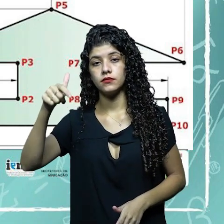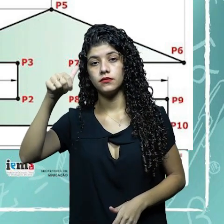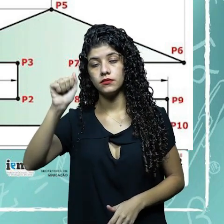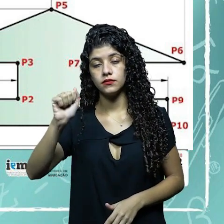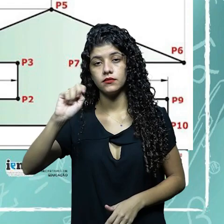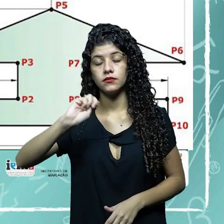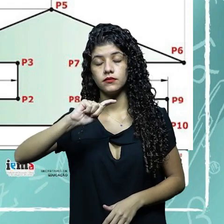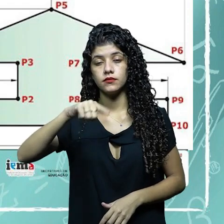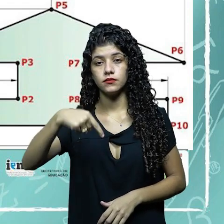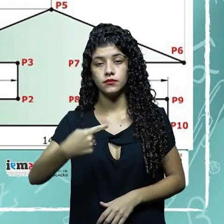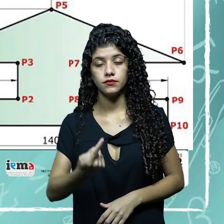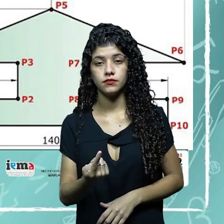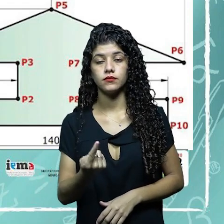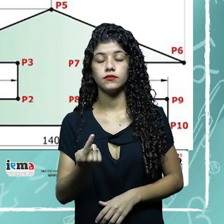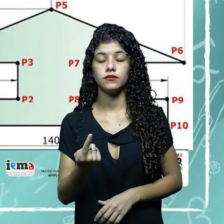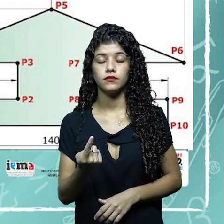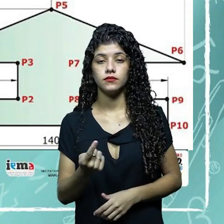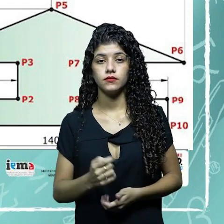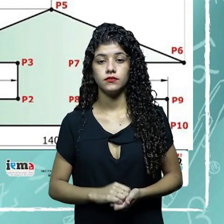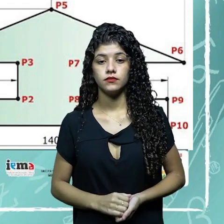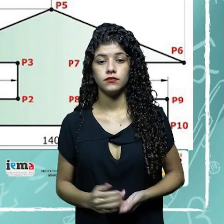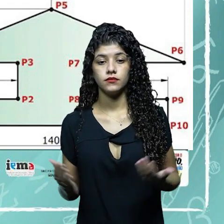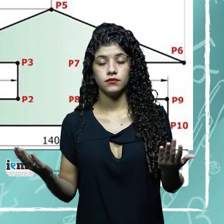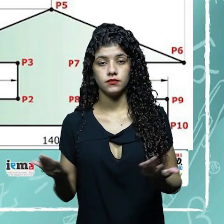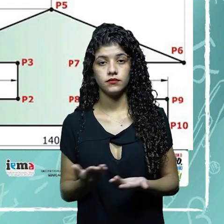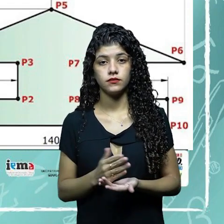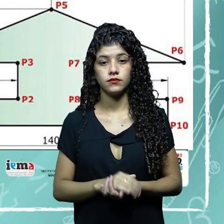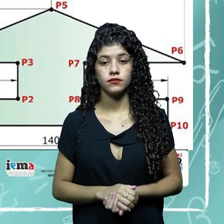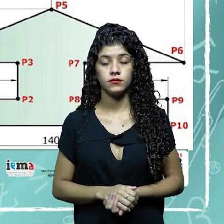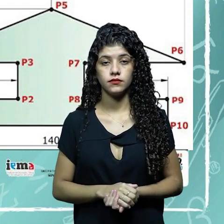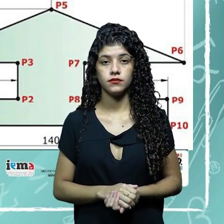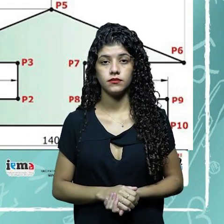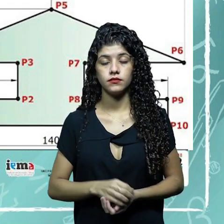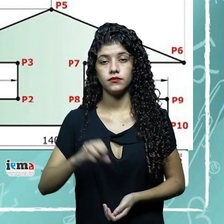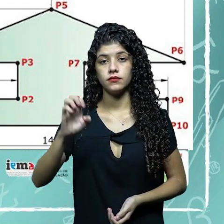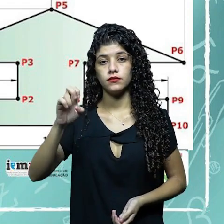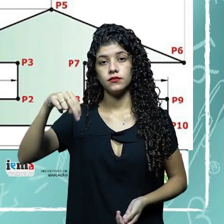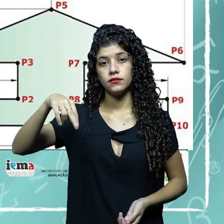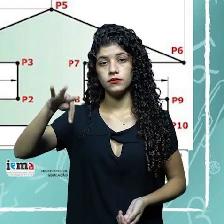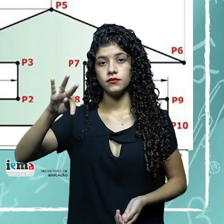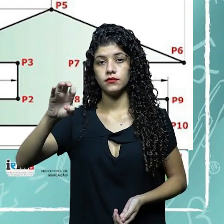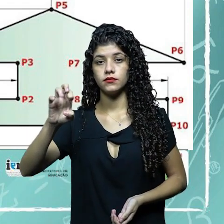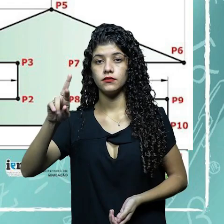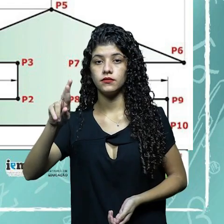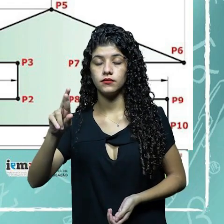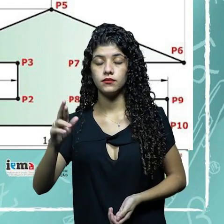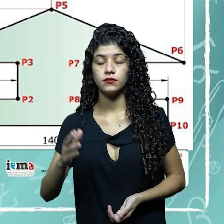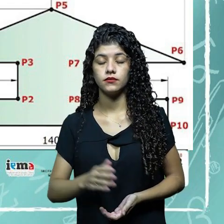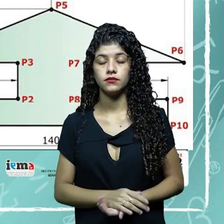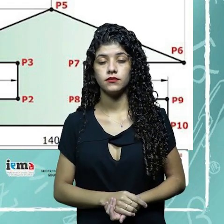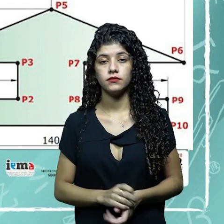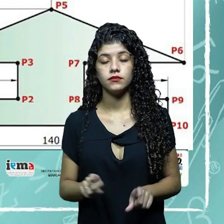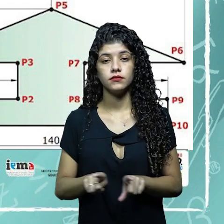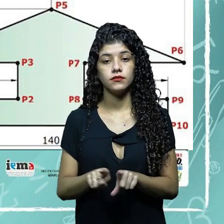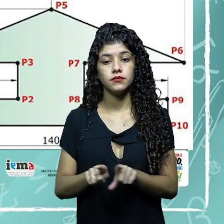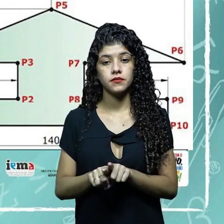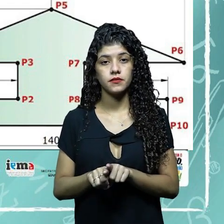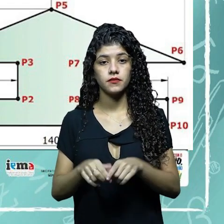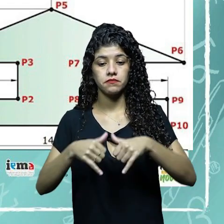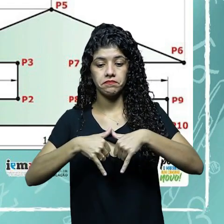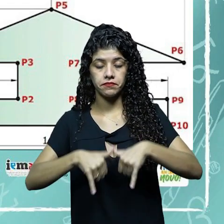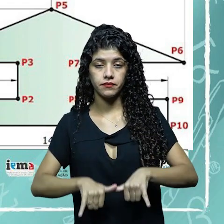após isso, aí você já vai dar um Enter, né? Dá um Enter, e aí ele já fixou o primeiro